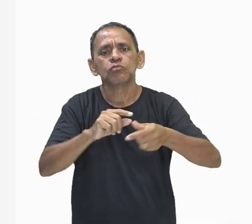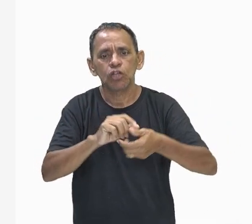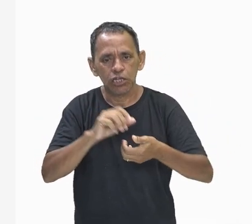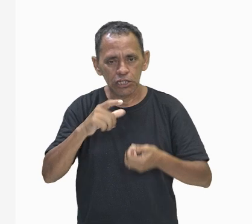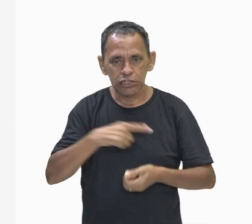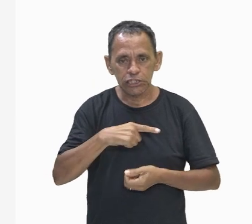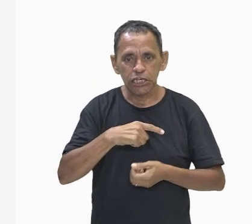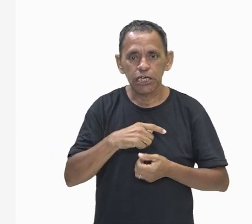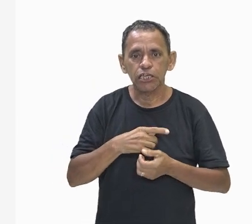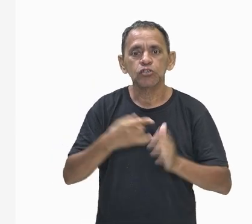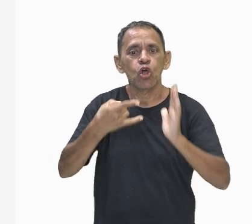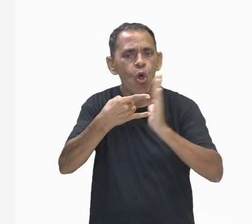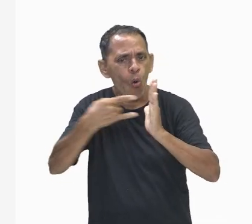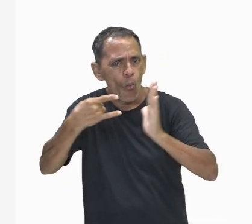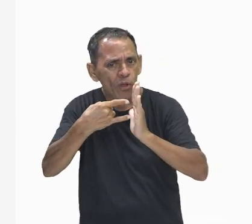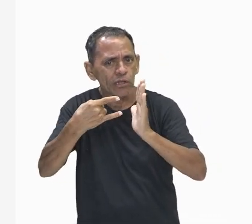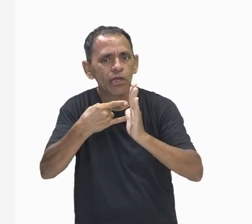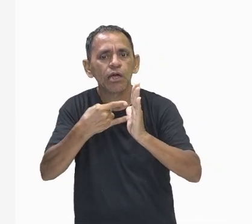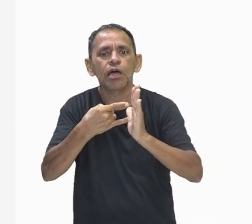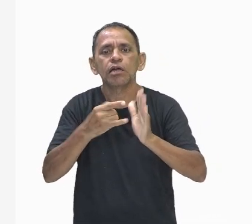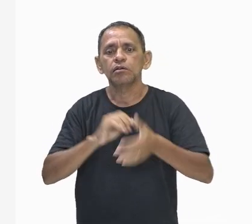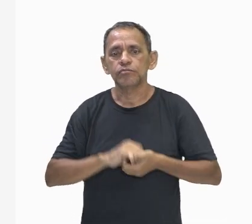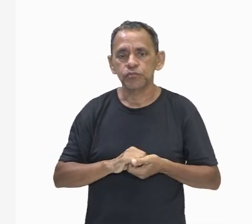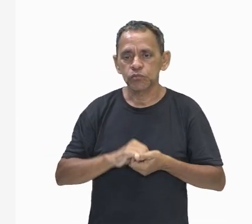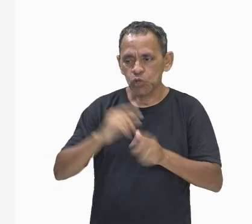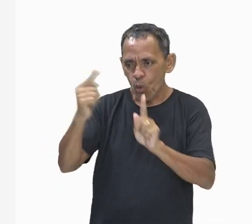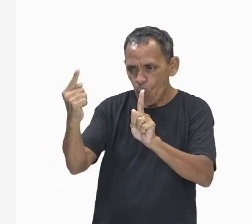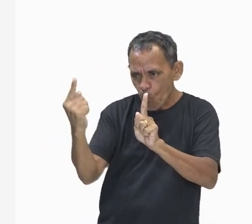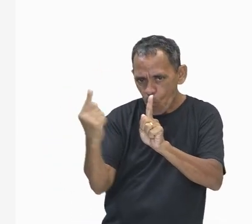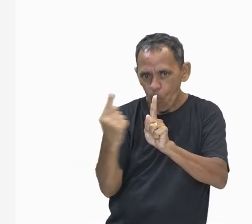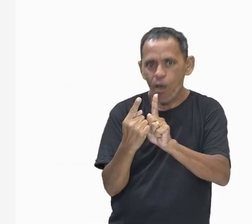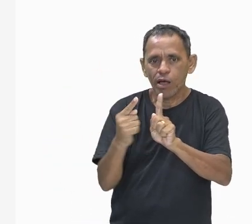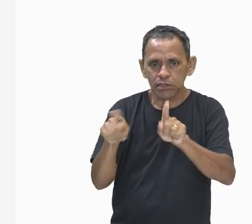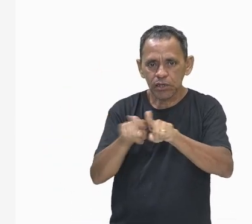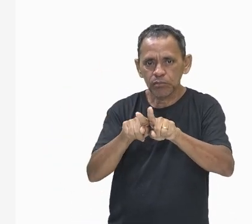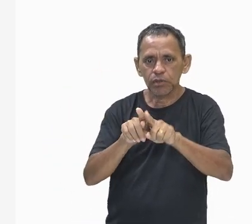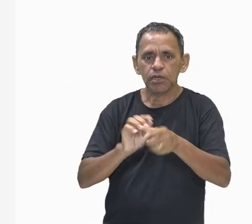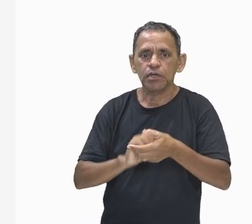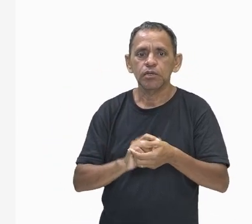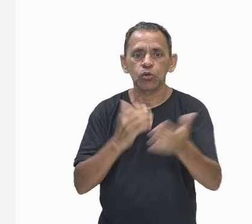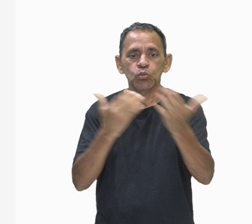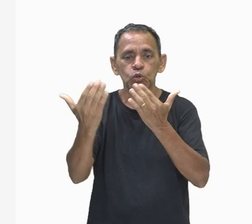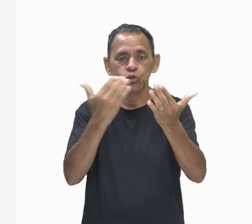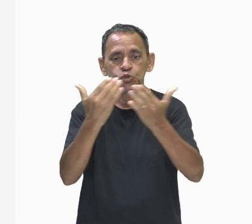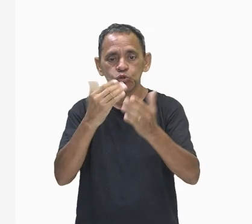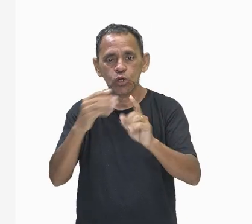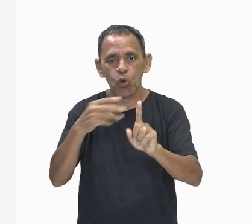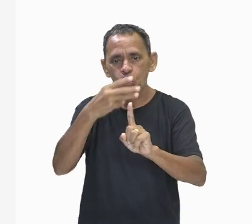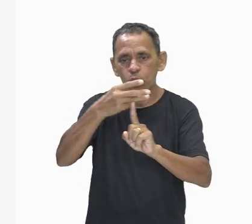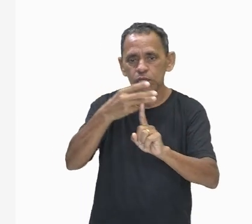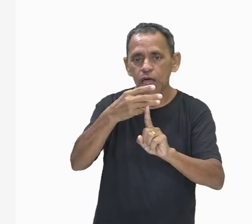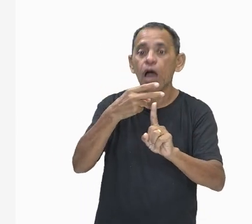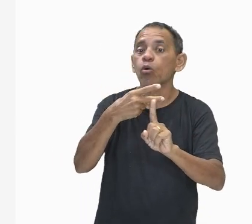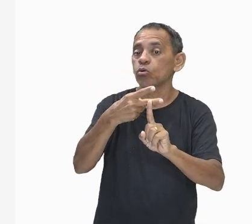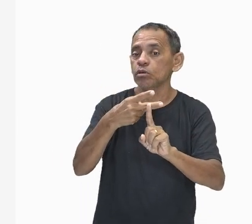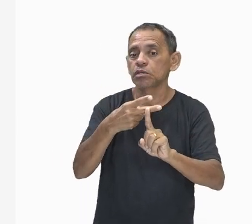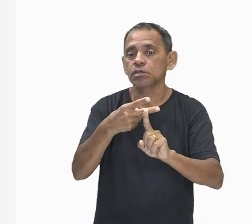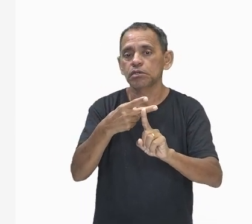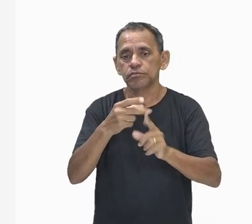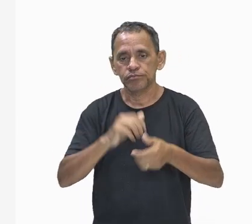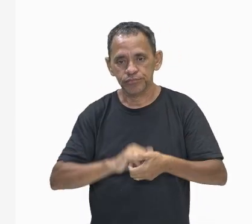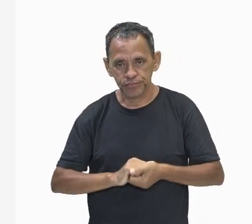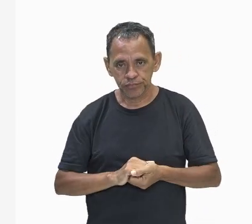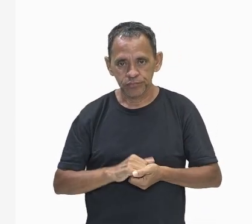força proporcional ao produto de suas massas e inversamente proporcional ao quadrado de sua distância. E aí está a